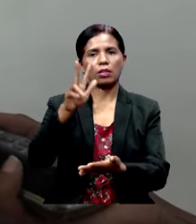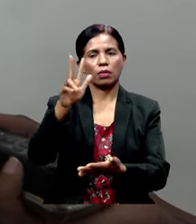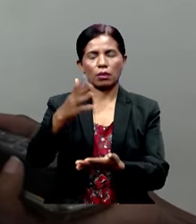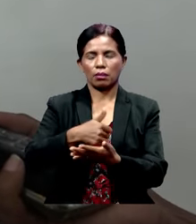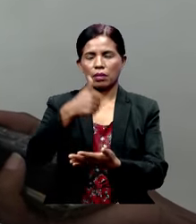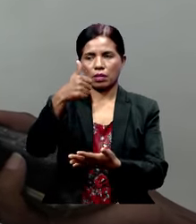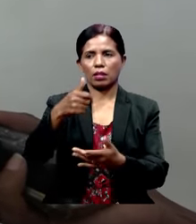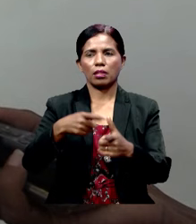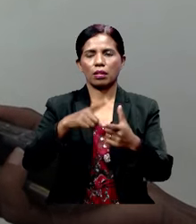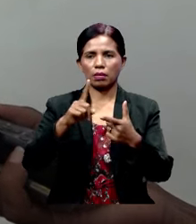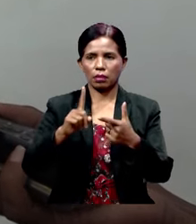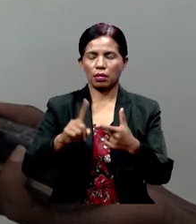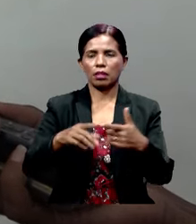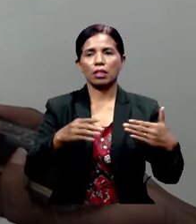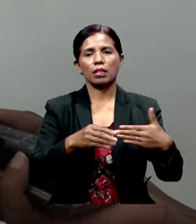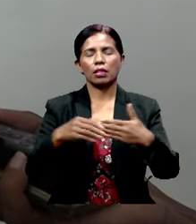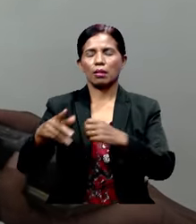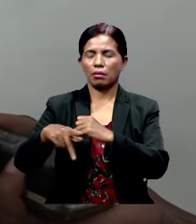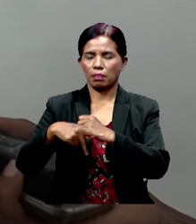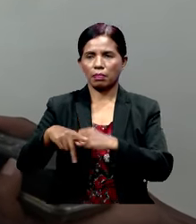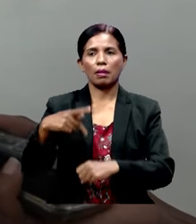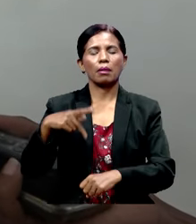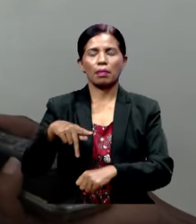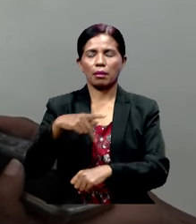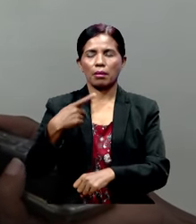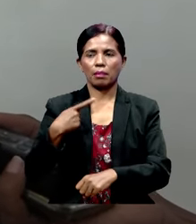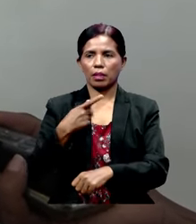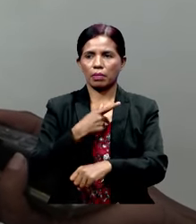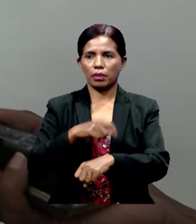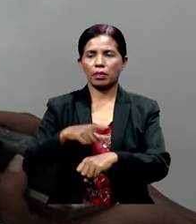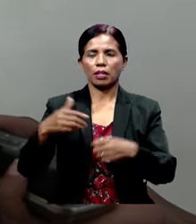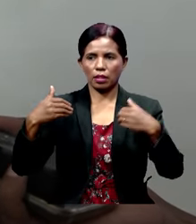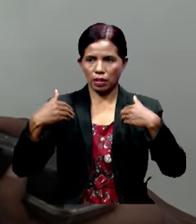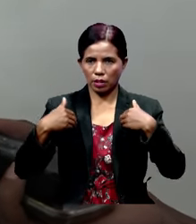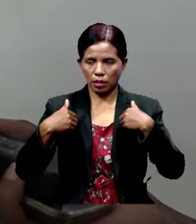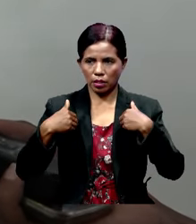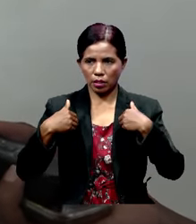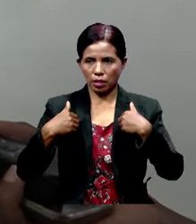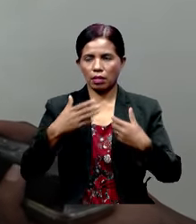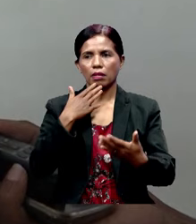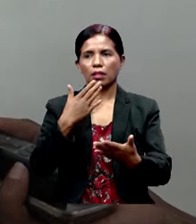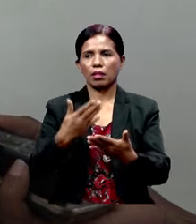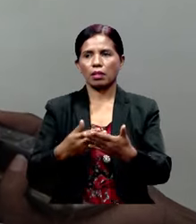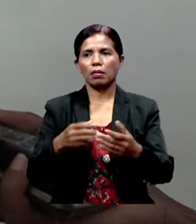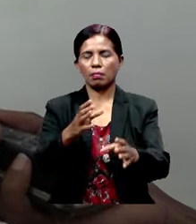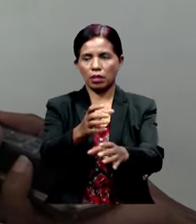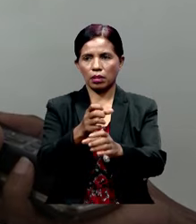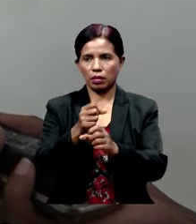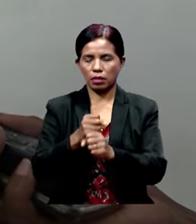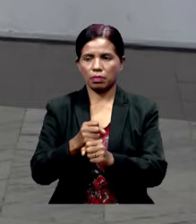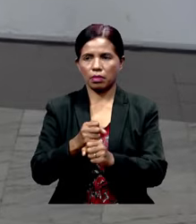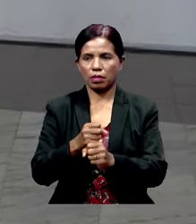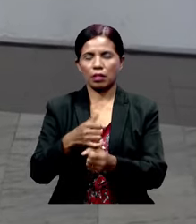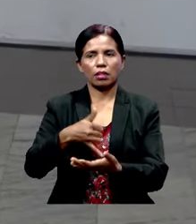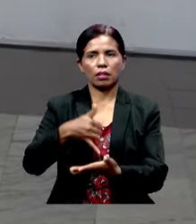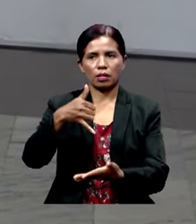depois líder das bancadas ou ao rasic bele escolha e de bema e ali o preferência para o de bele simo